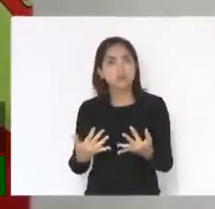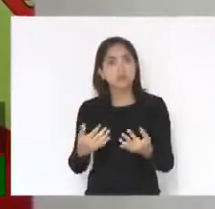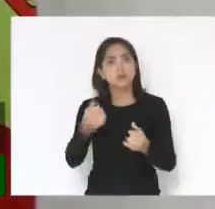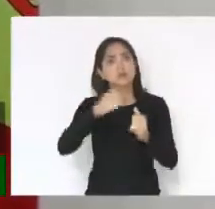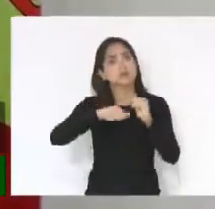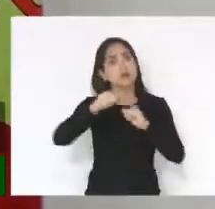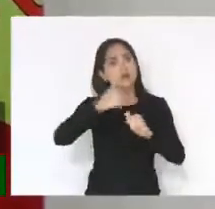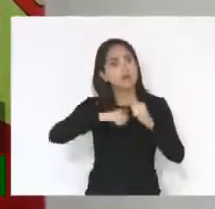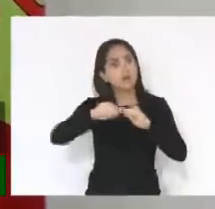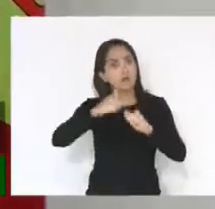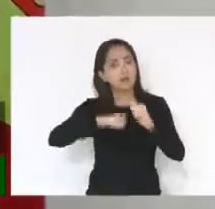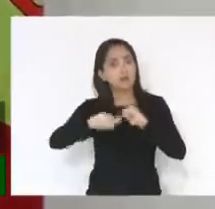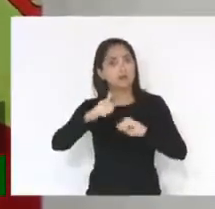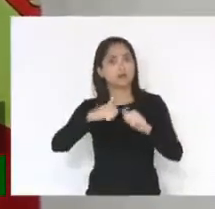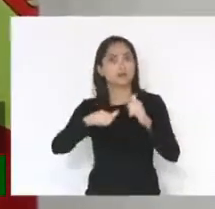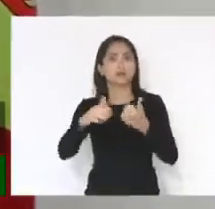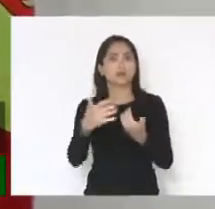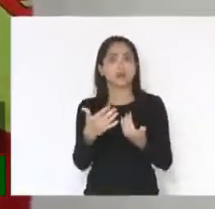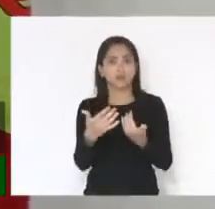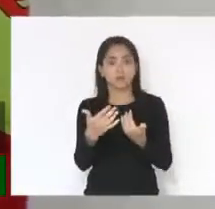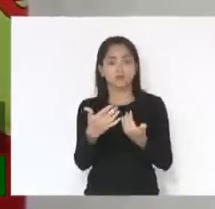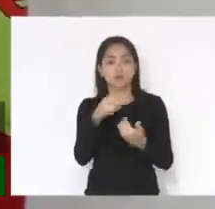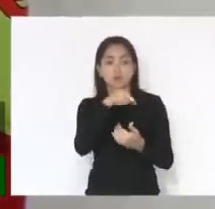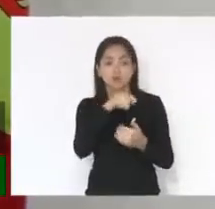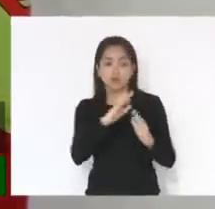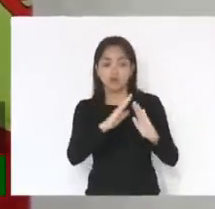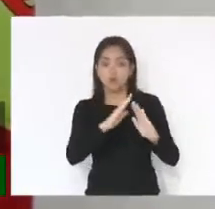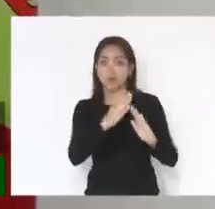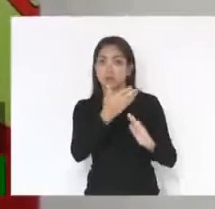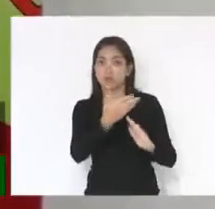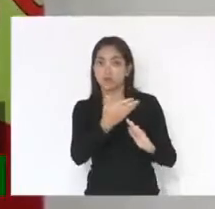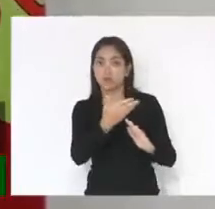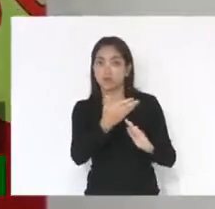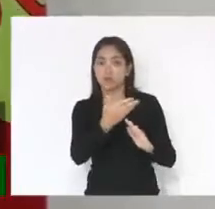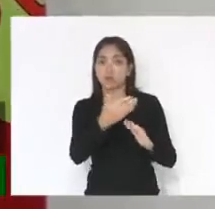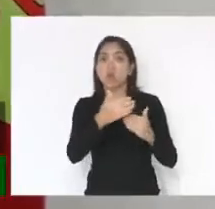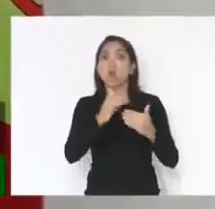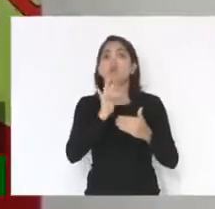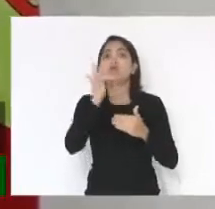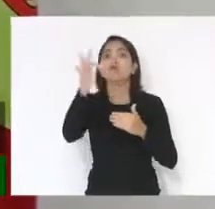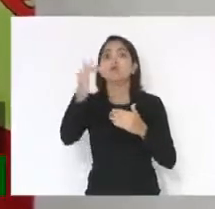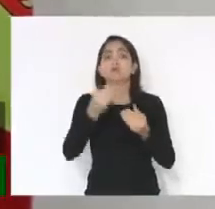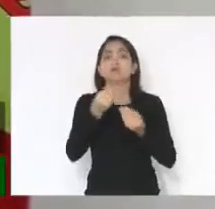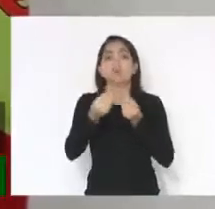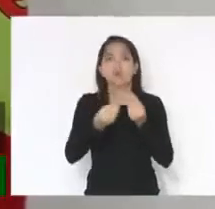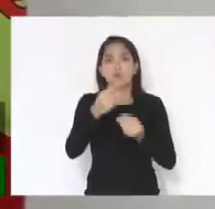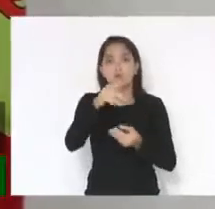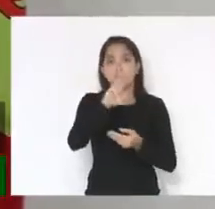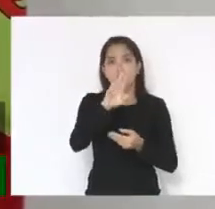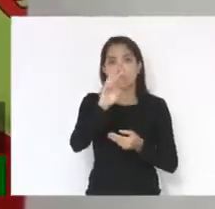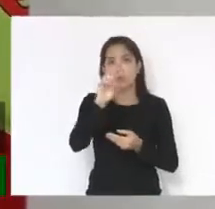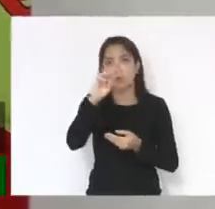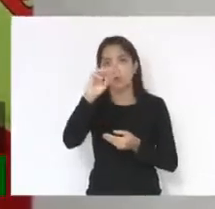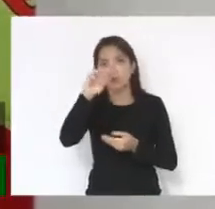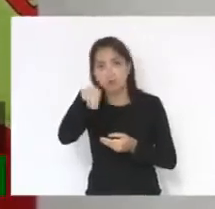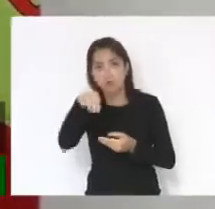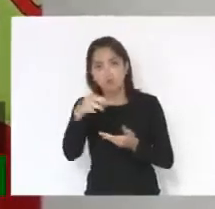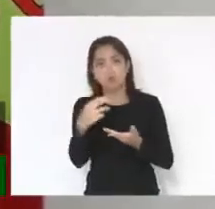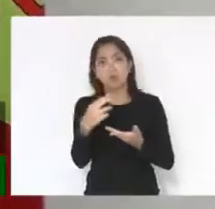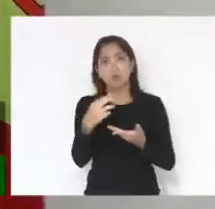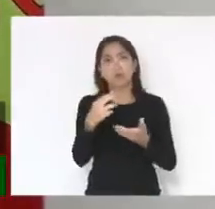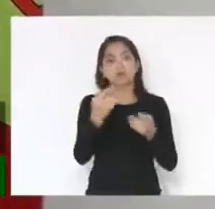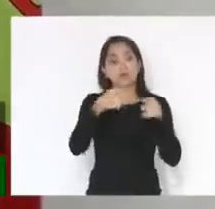reavaliação sobre o produto deste órgão, o futuro deste órgão. O PROCON tem convênio com o SINDEC